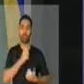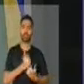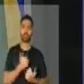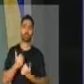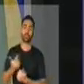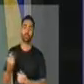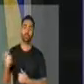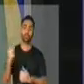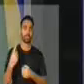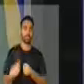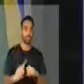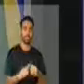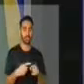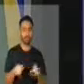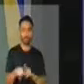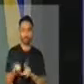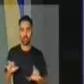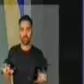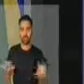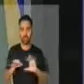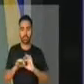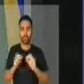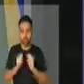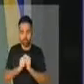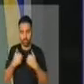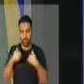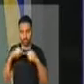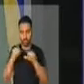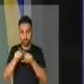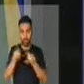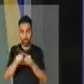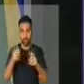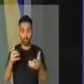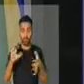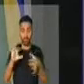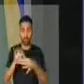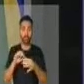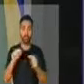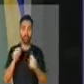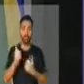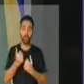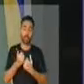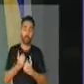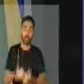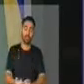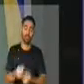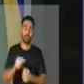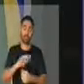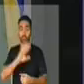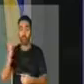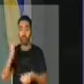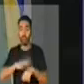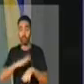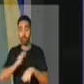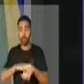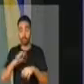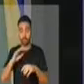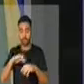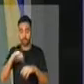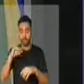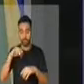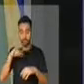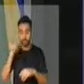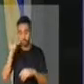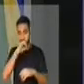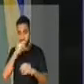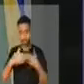outras cidades e vai se juntar a esse corpo, que eu também quero fazer parte, de assistência a um dos momentos mais sensíveis de